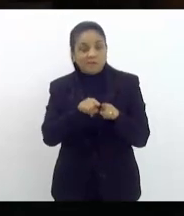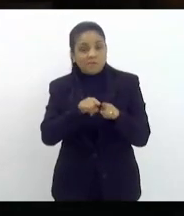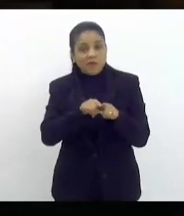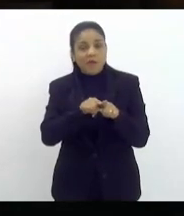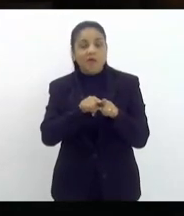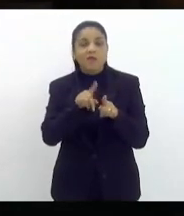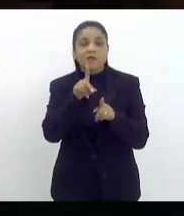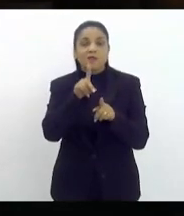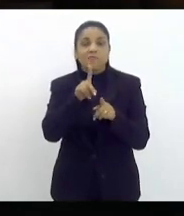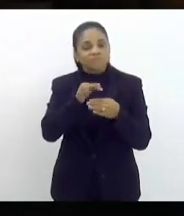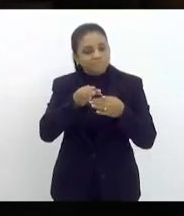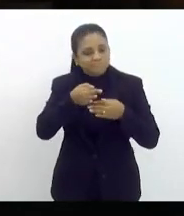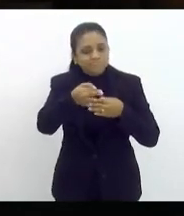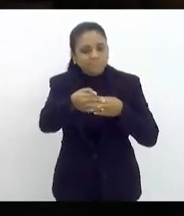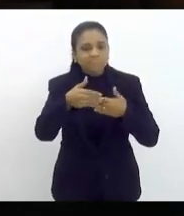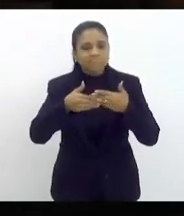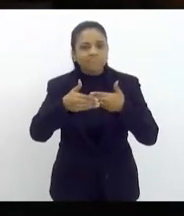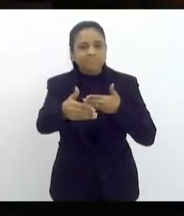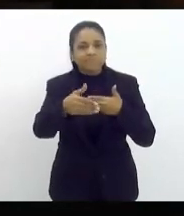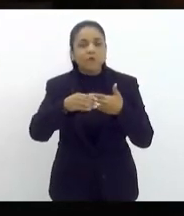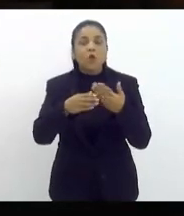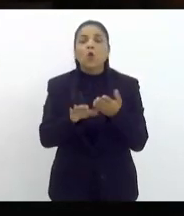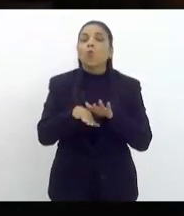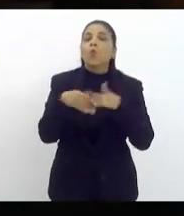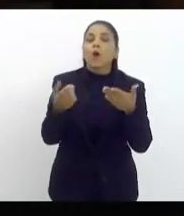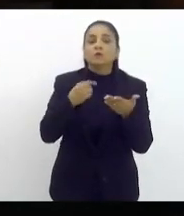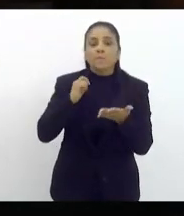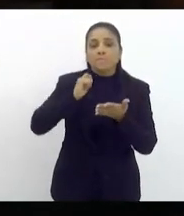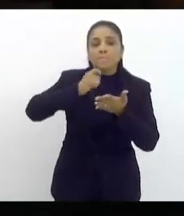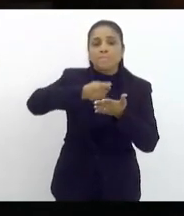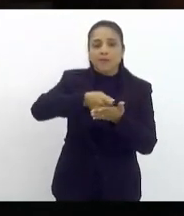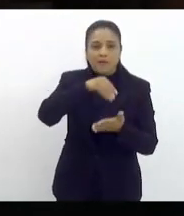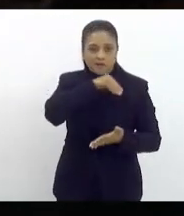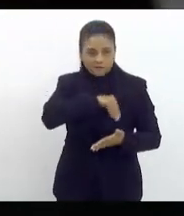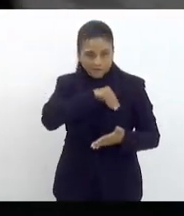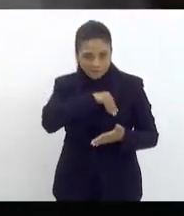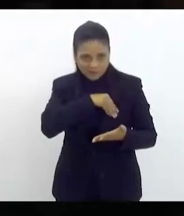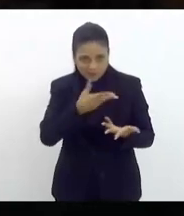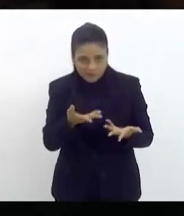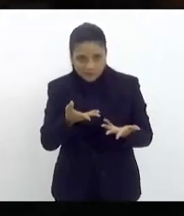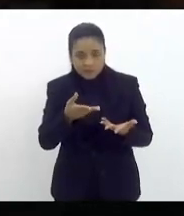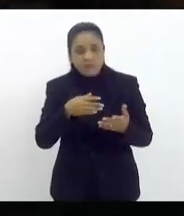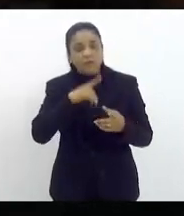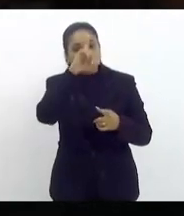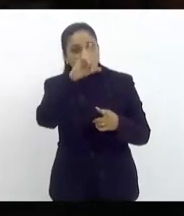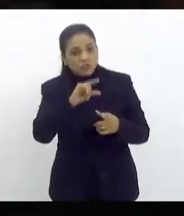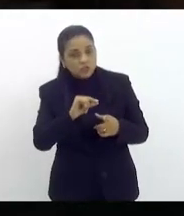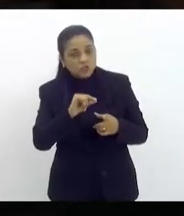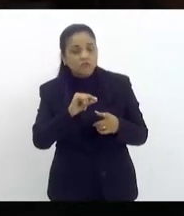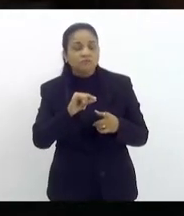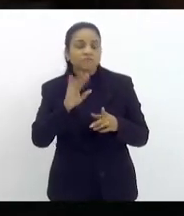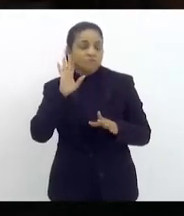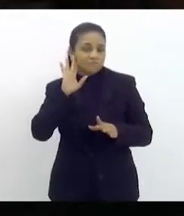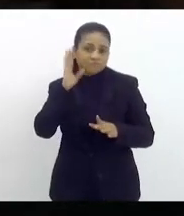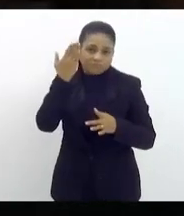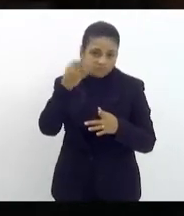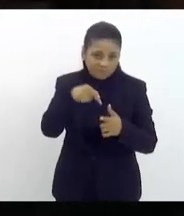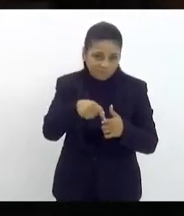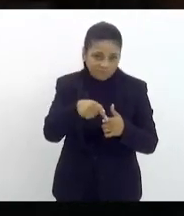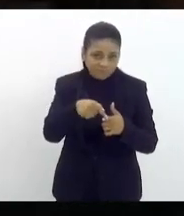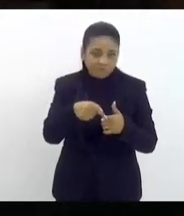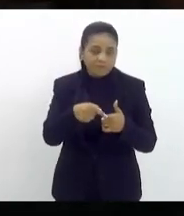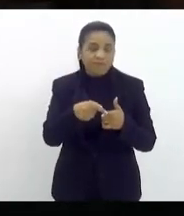dessa recomposição salarial, além de buscar ações para reduzir a nossa dívida pública. Então, o papel